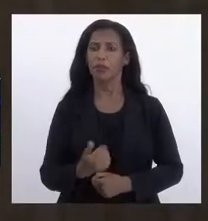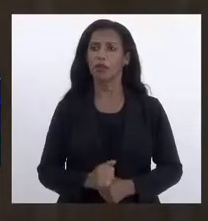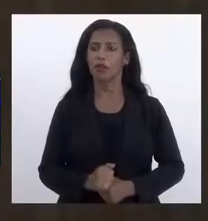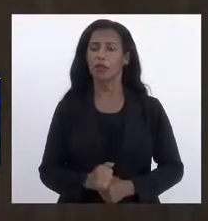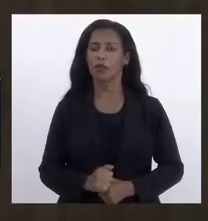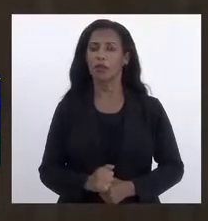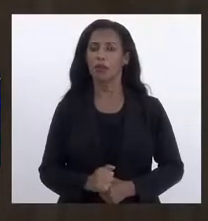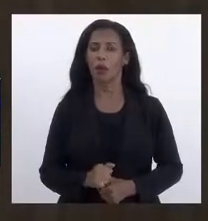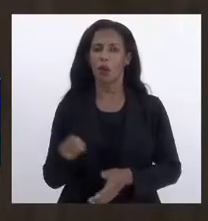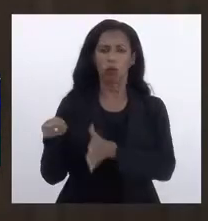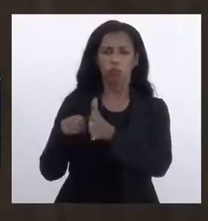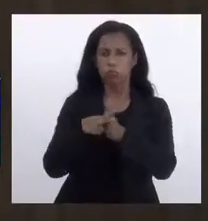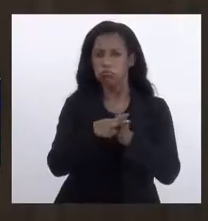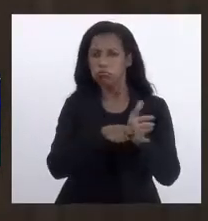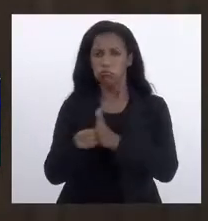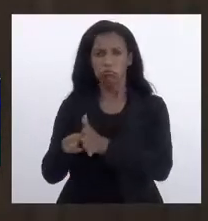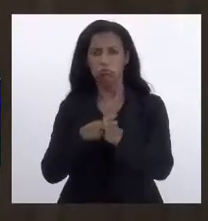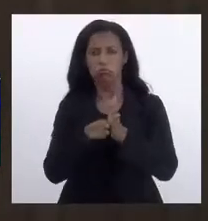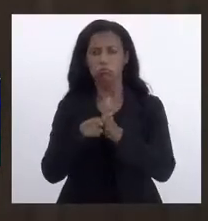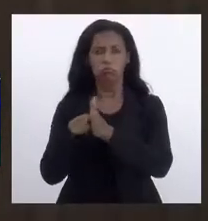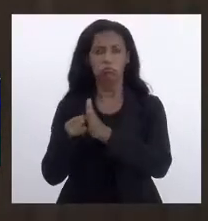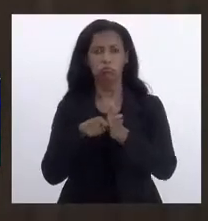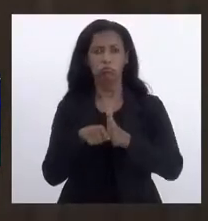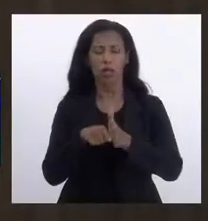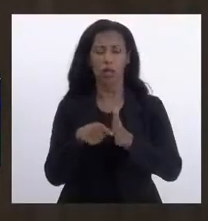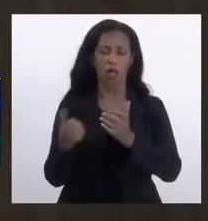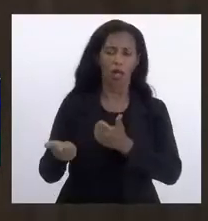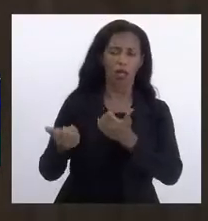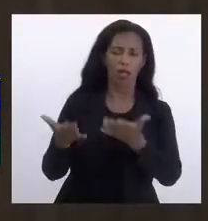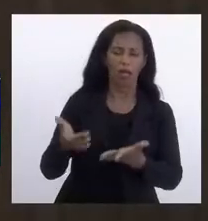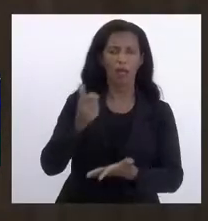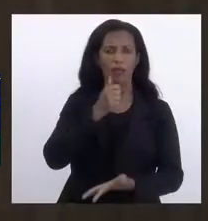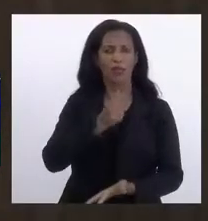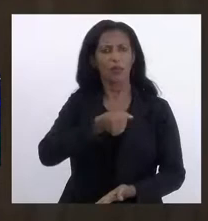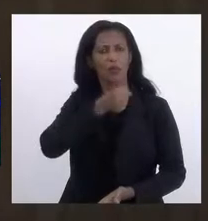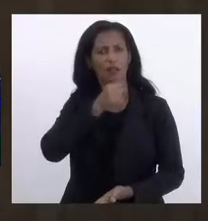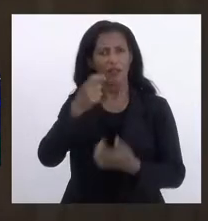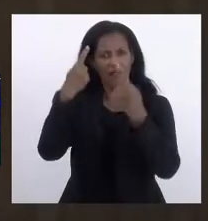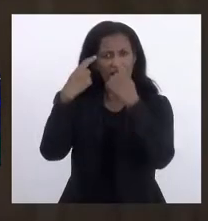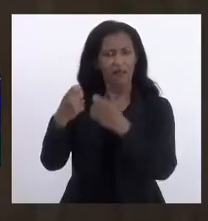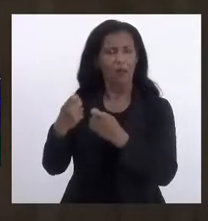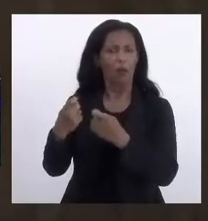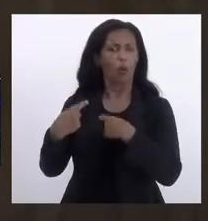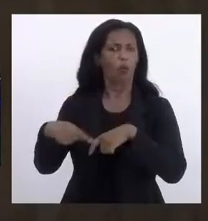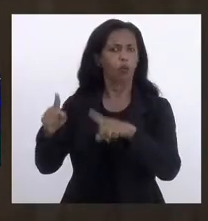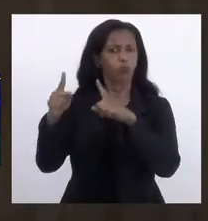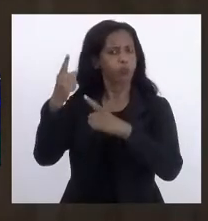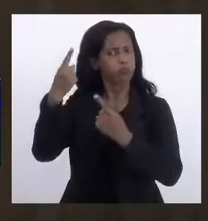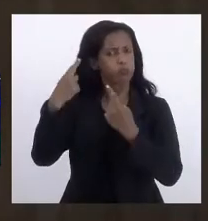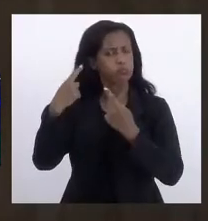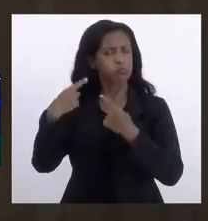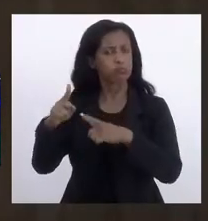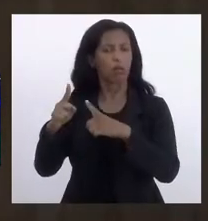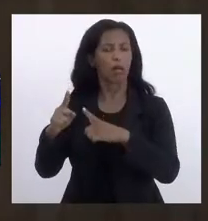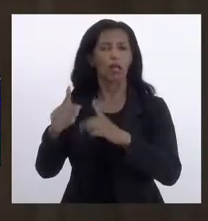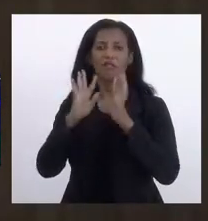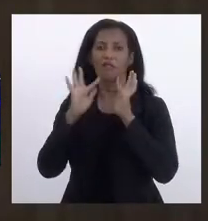de um mapeamento do atendimento oferecido a essas mulheres vítimas de violência